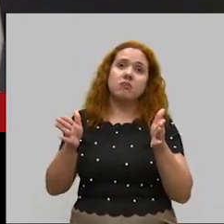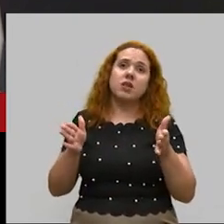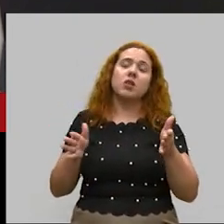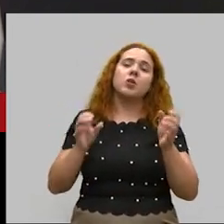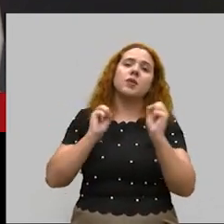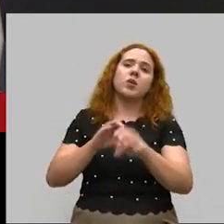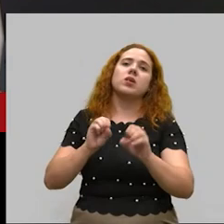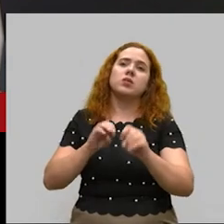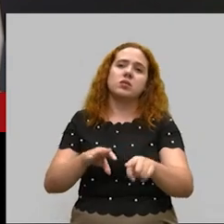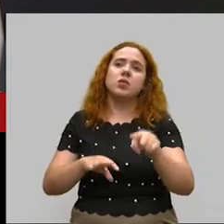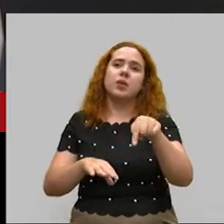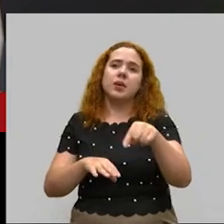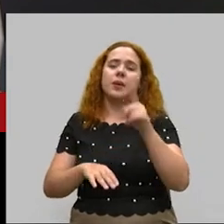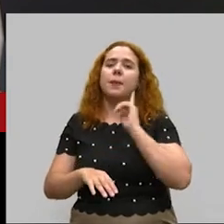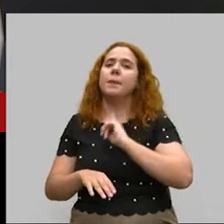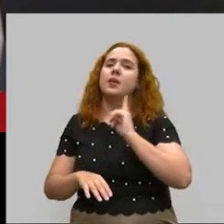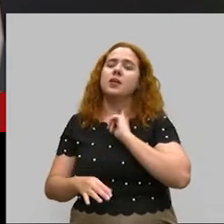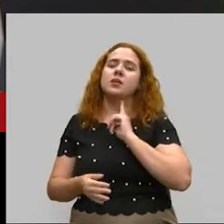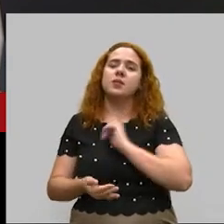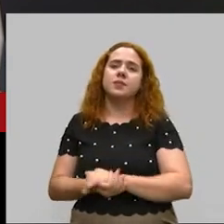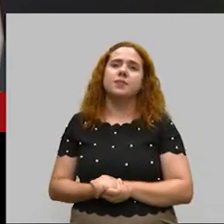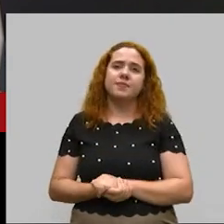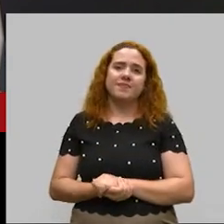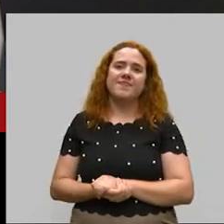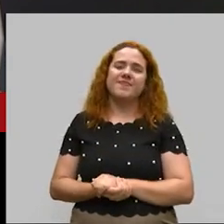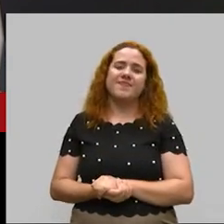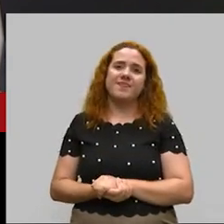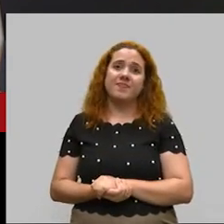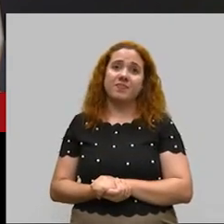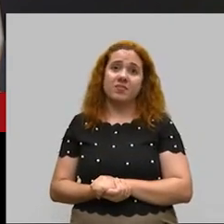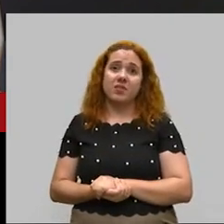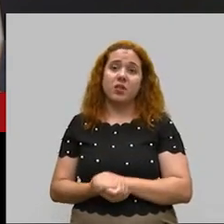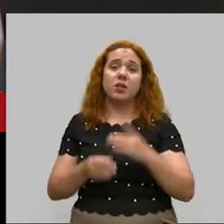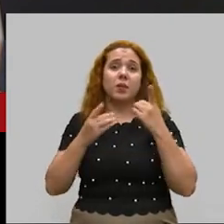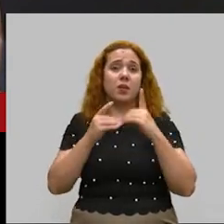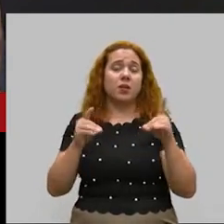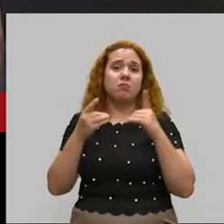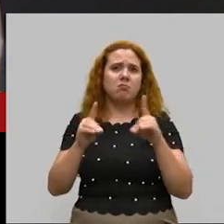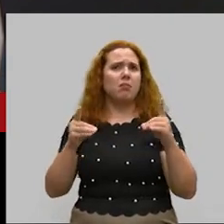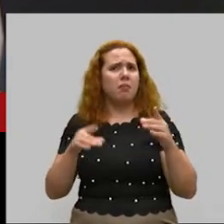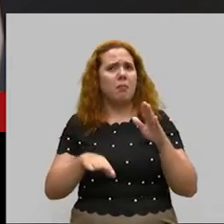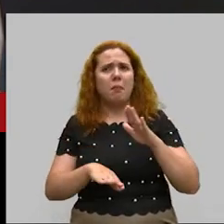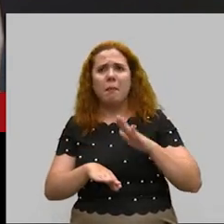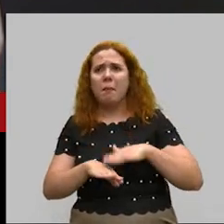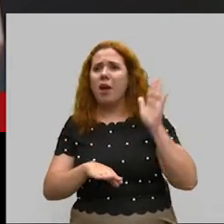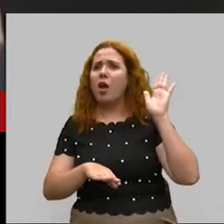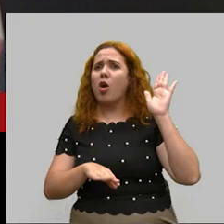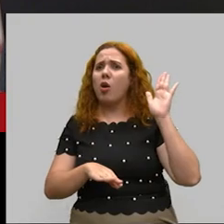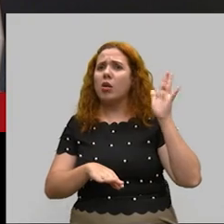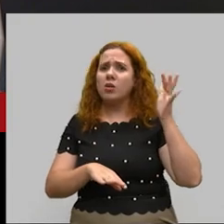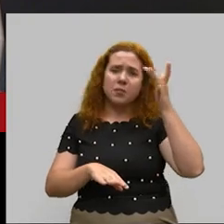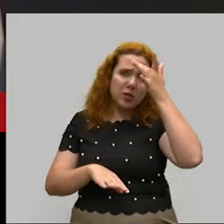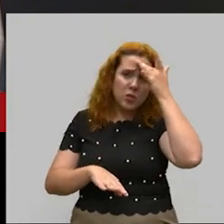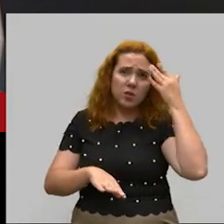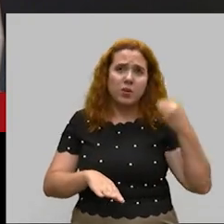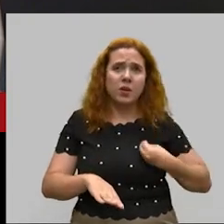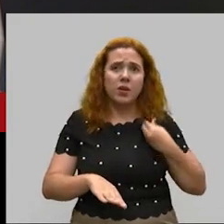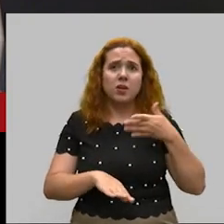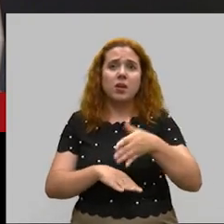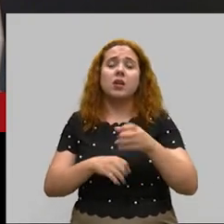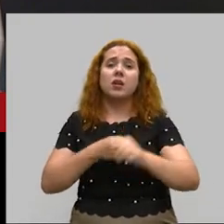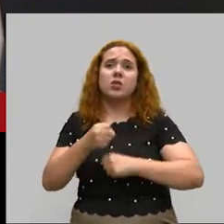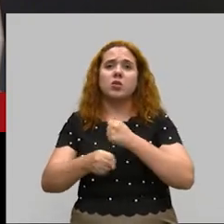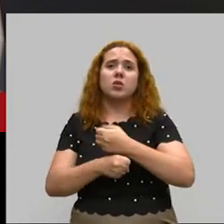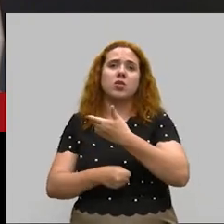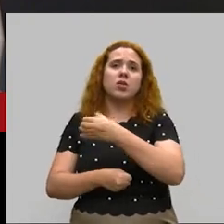campo em Minas Gerais esse debate público ele constituiu além de ser um dos maiores de participação feitos em 2 2023